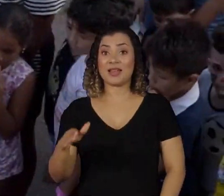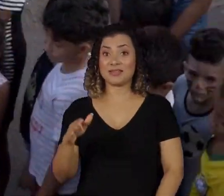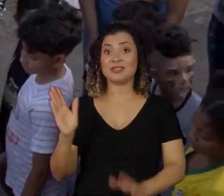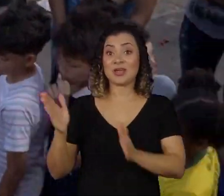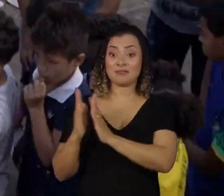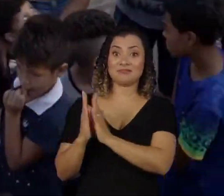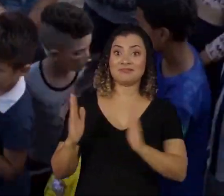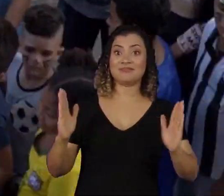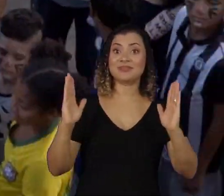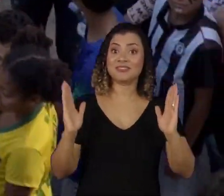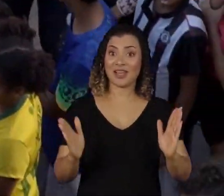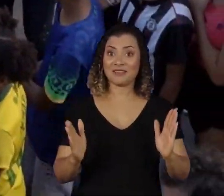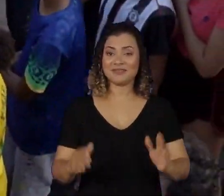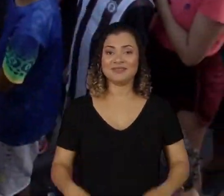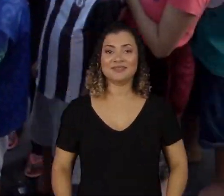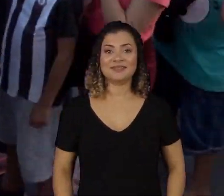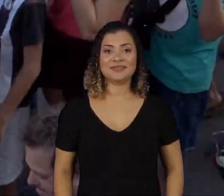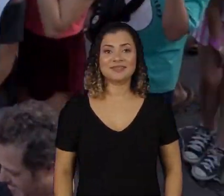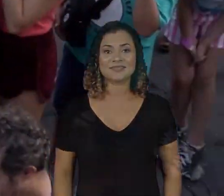passagem.